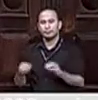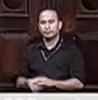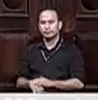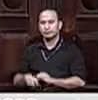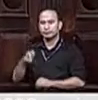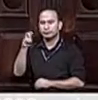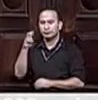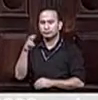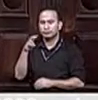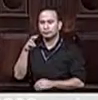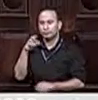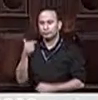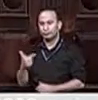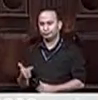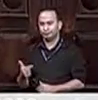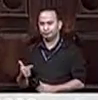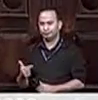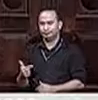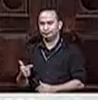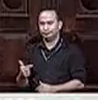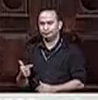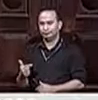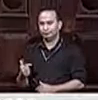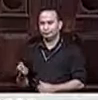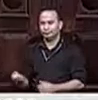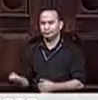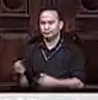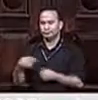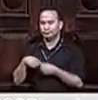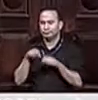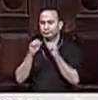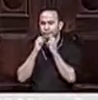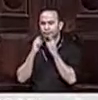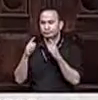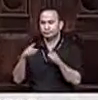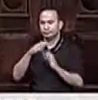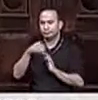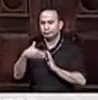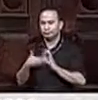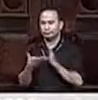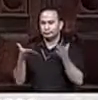5-2, deputado Gilberto Palmares. Veio a plenário este ano,